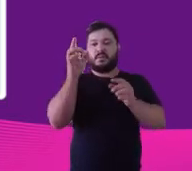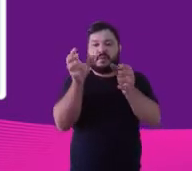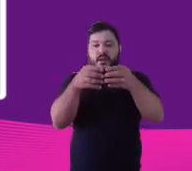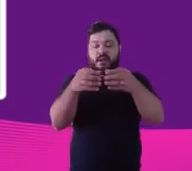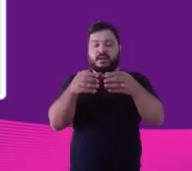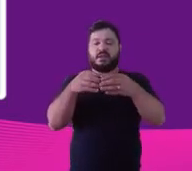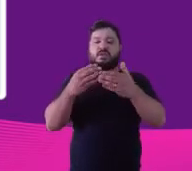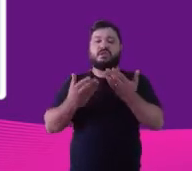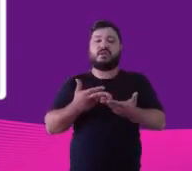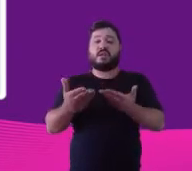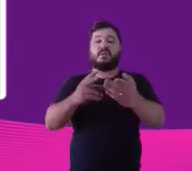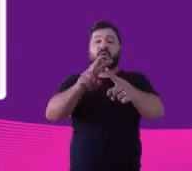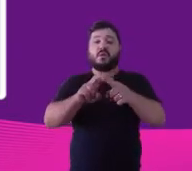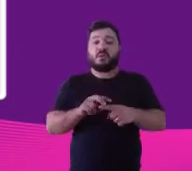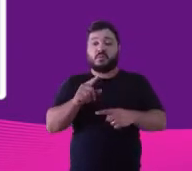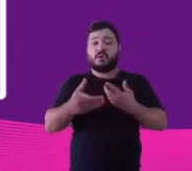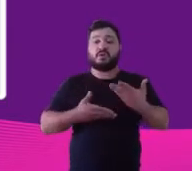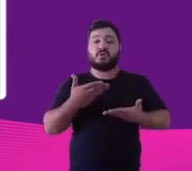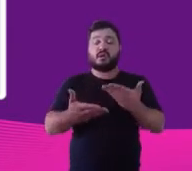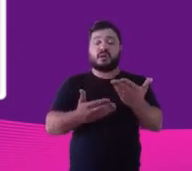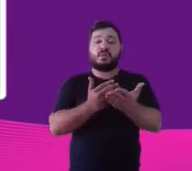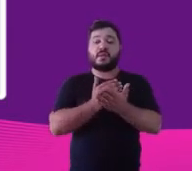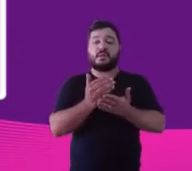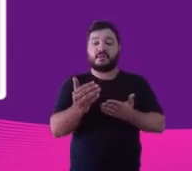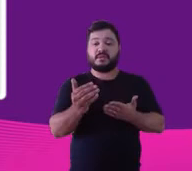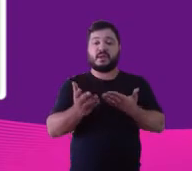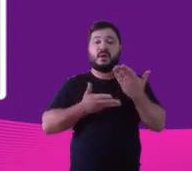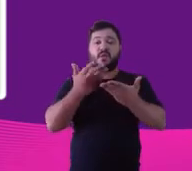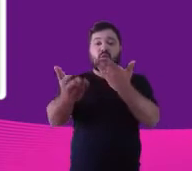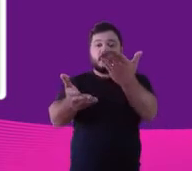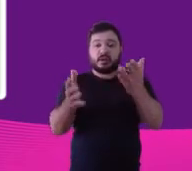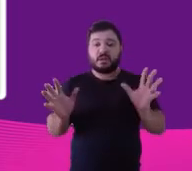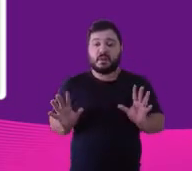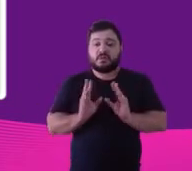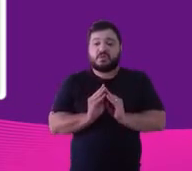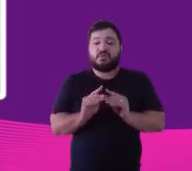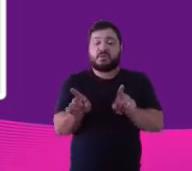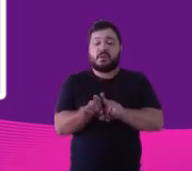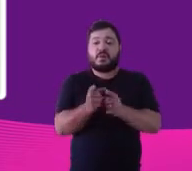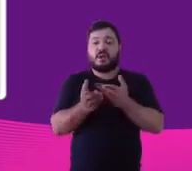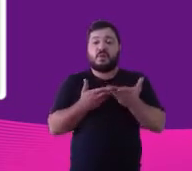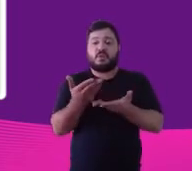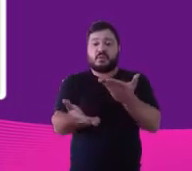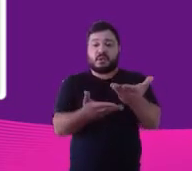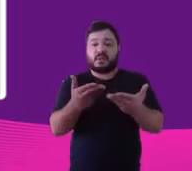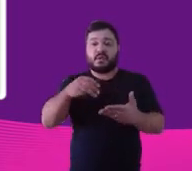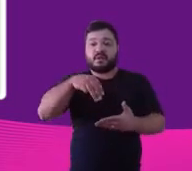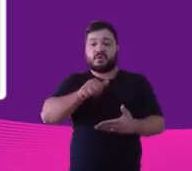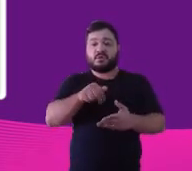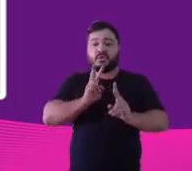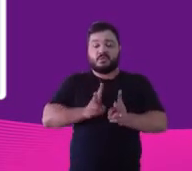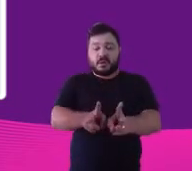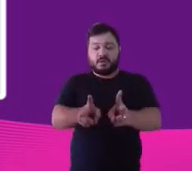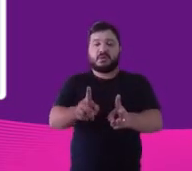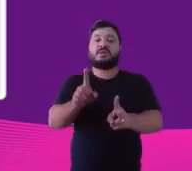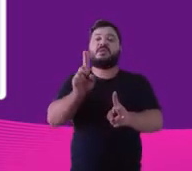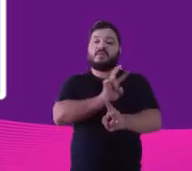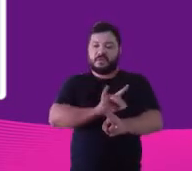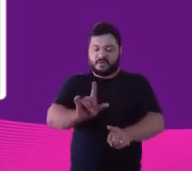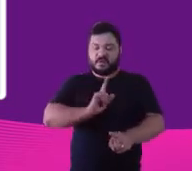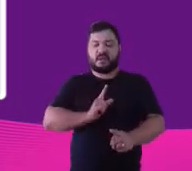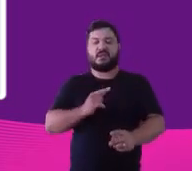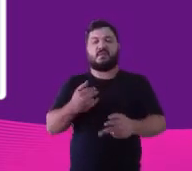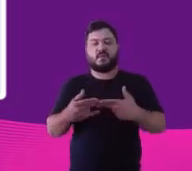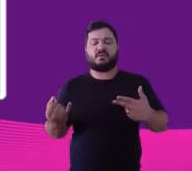E para isso a o tratamento inicial do tratamento de consolidação e o tratamento de manutenção vão desempenhar